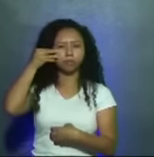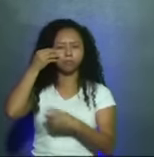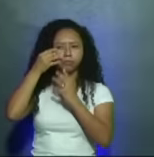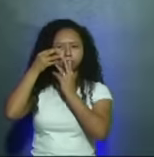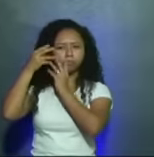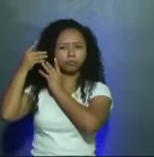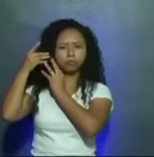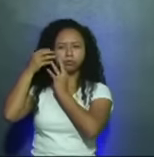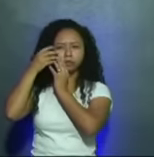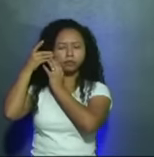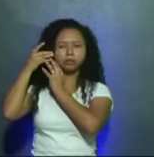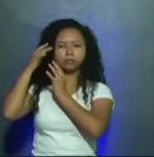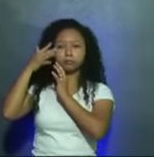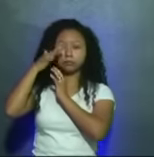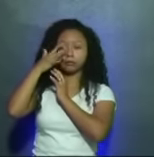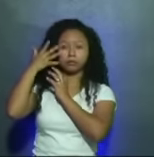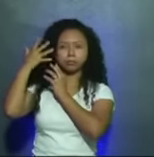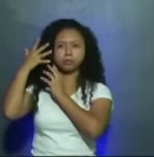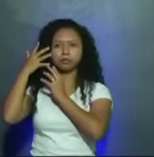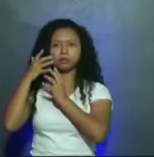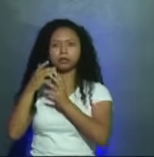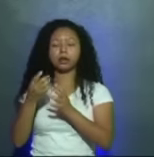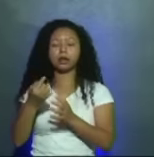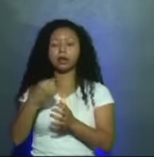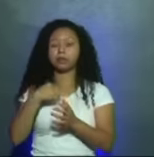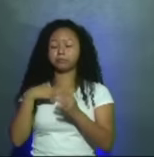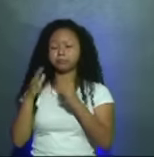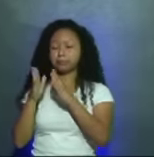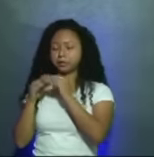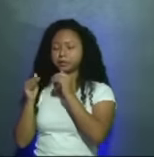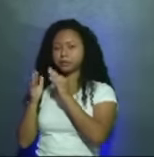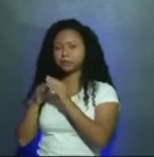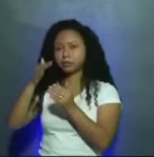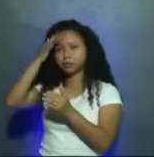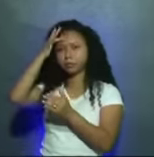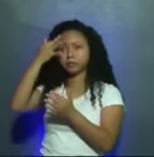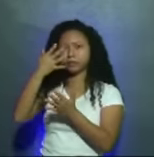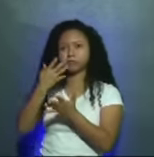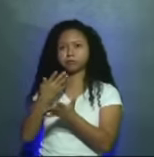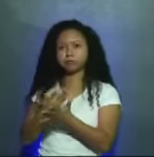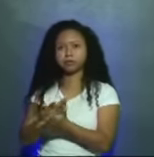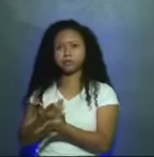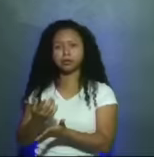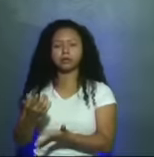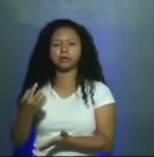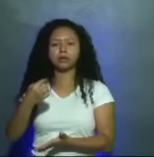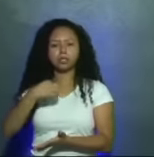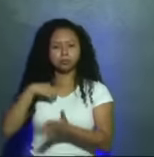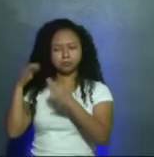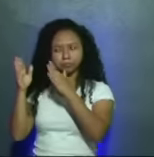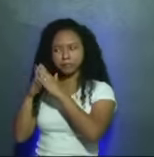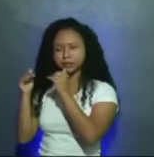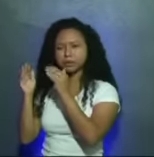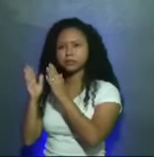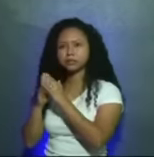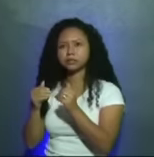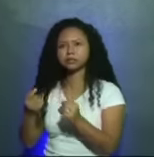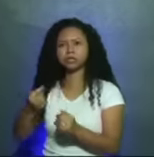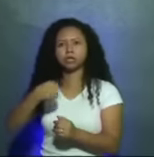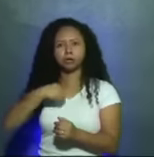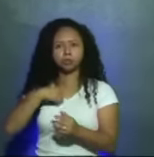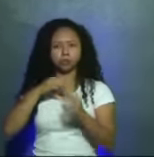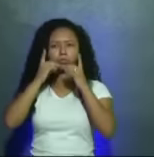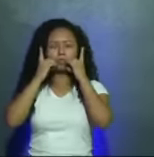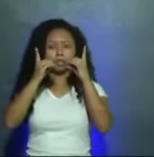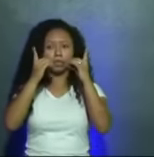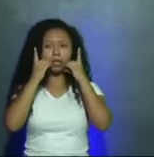começa. E eu comecei a pedir: Senhor, eu vou pela fé lá, né? E agora a pastora falando que eu tenho que continuar falando. Então eu estou aqui declarando